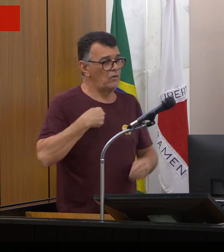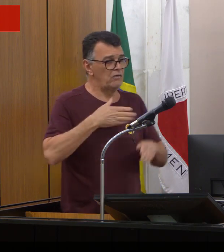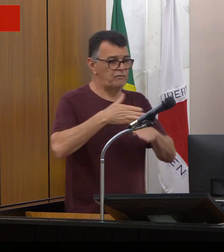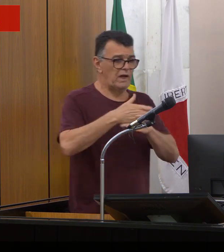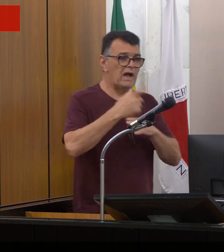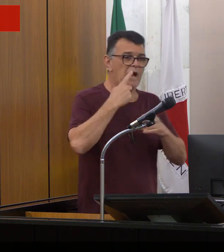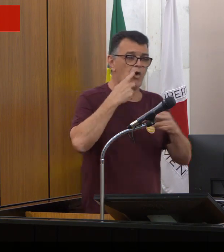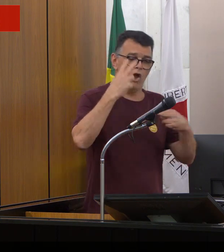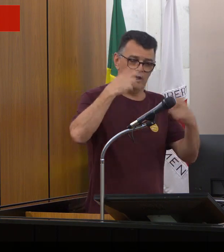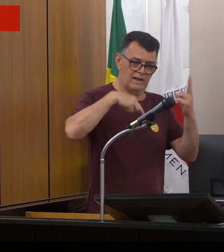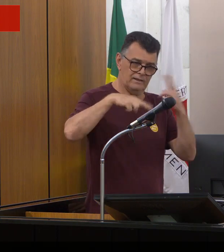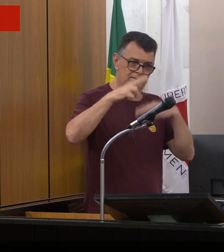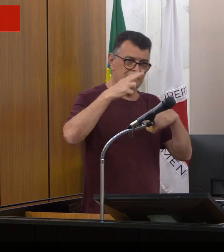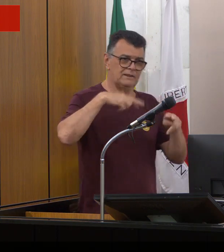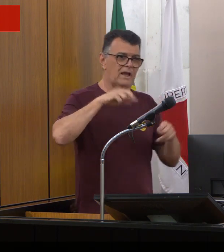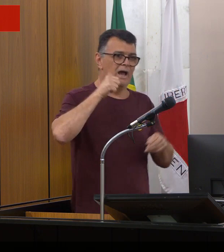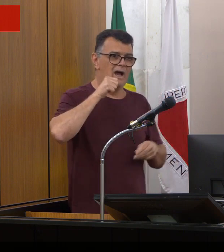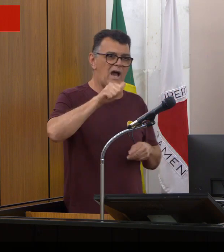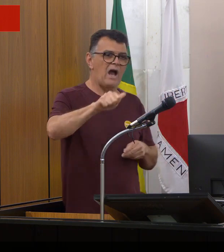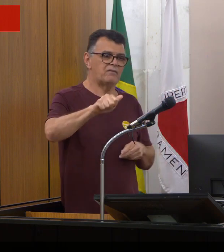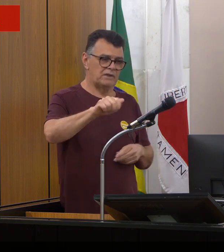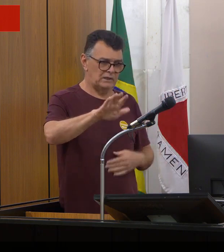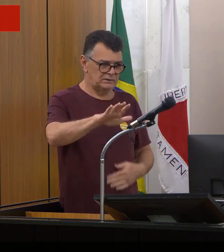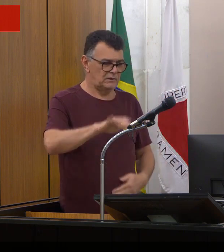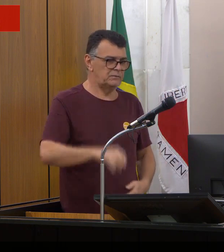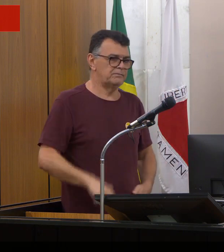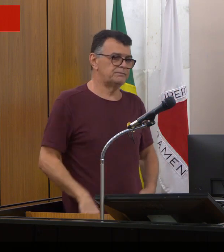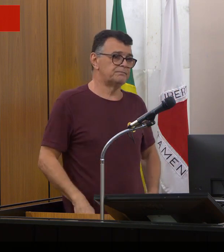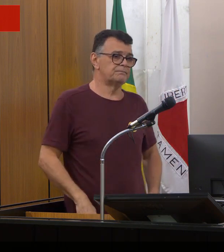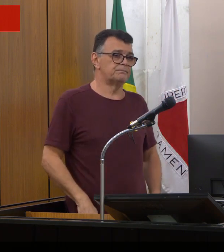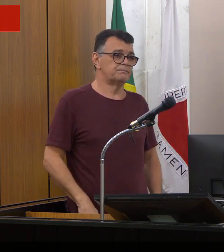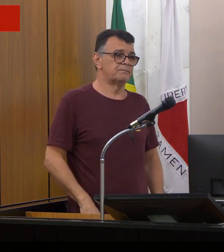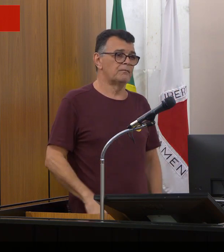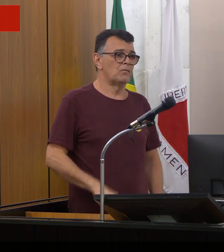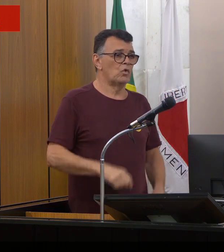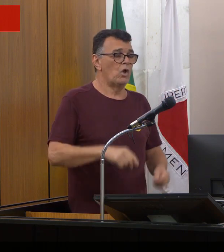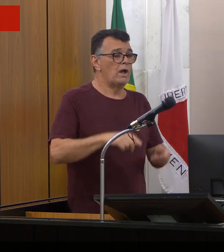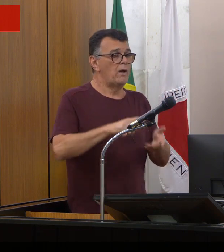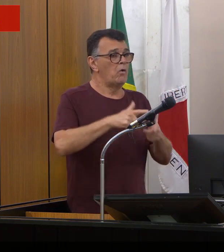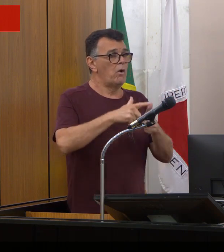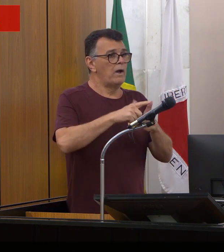e Eles fizeram a minha avaliação